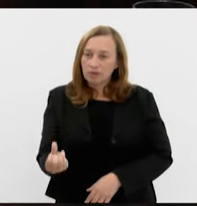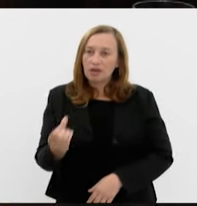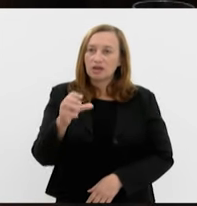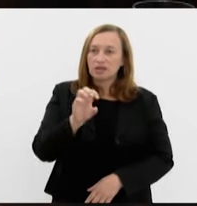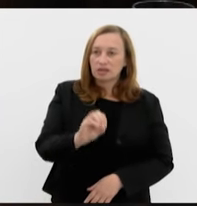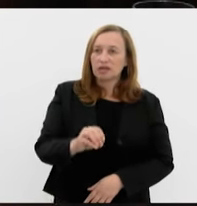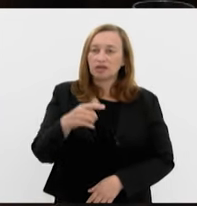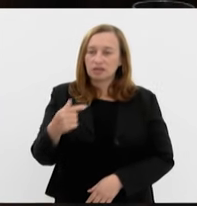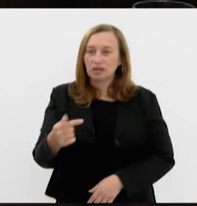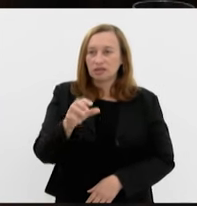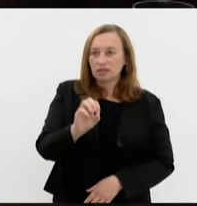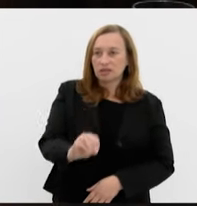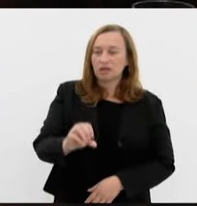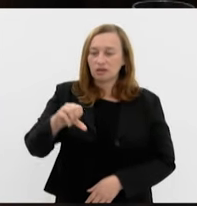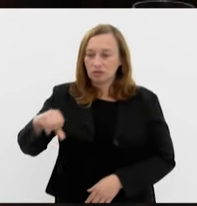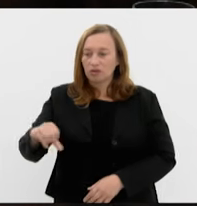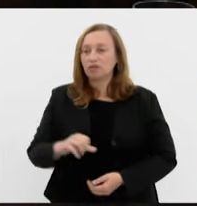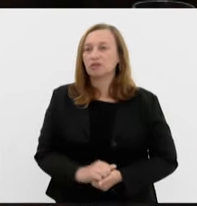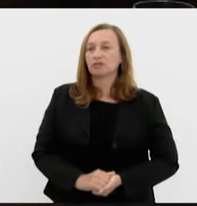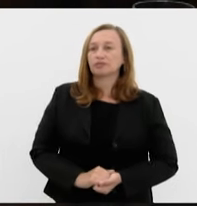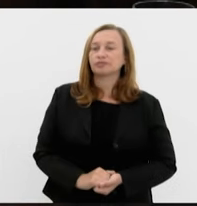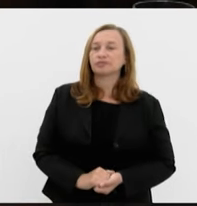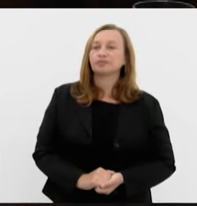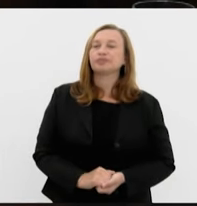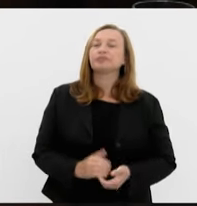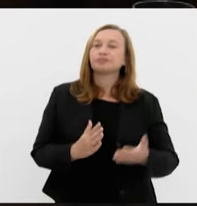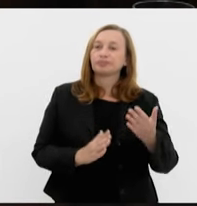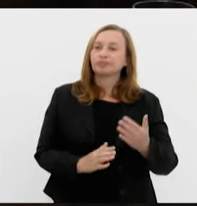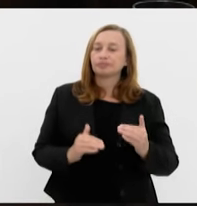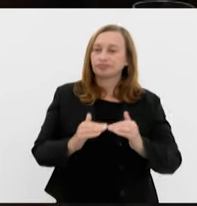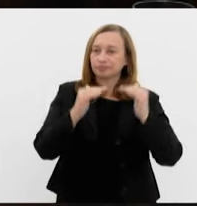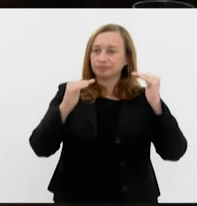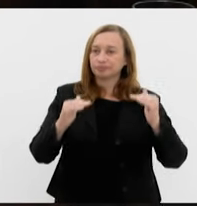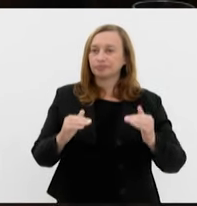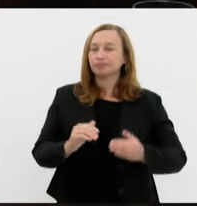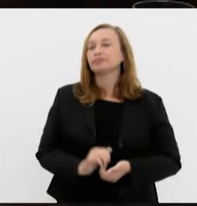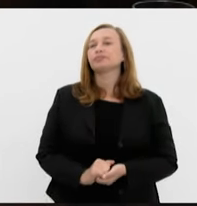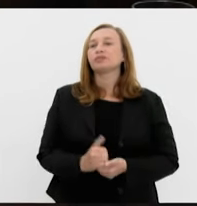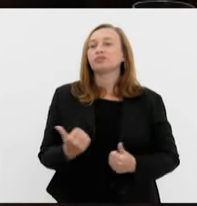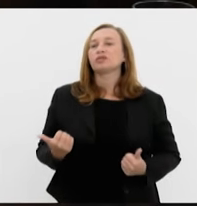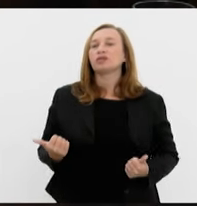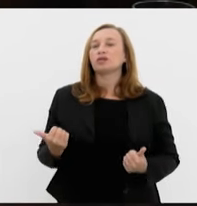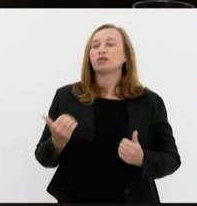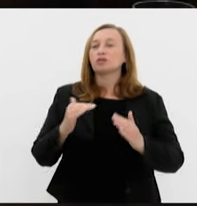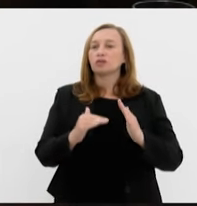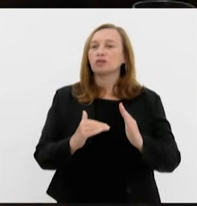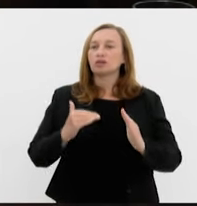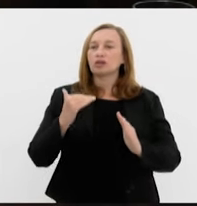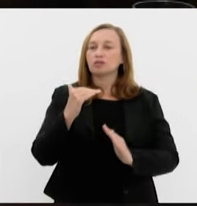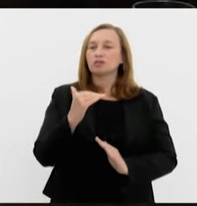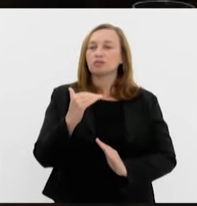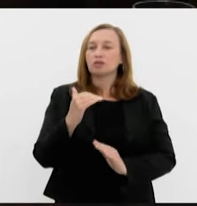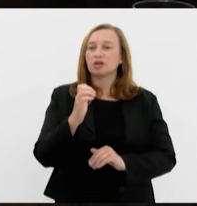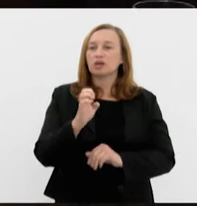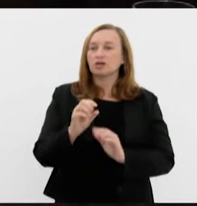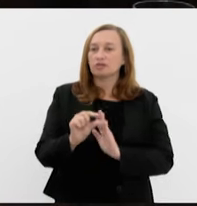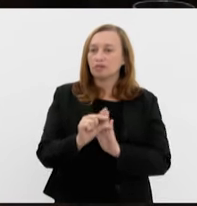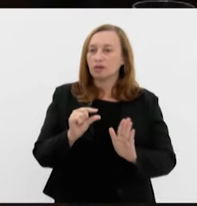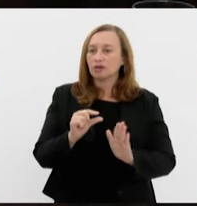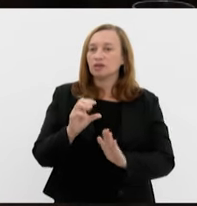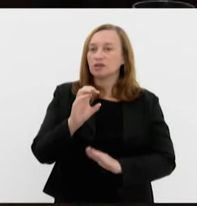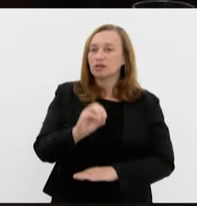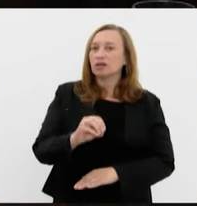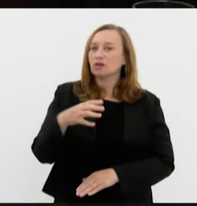060708 09 deas realmente emenda a emenda